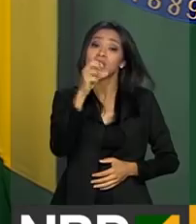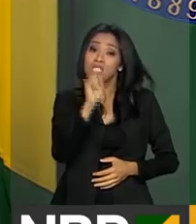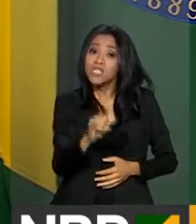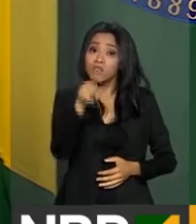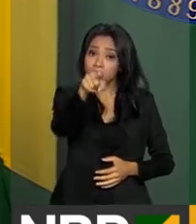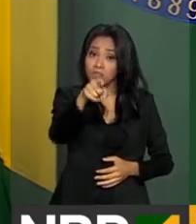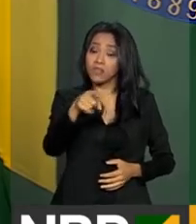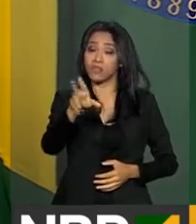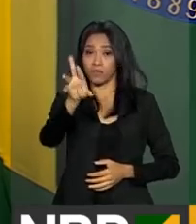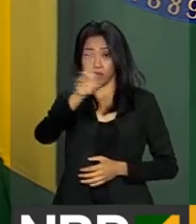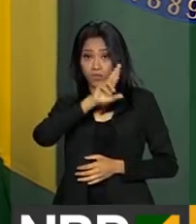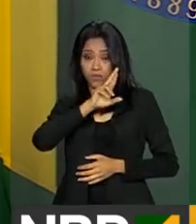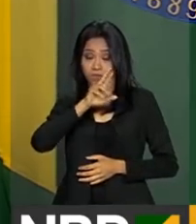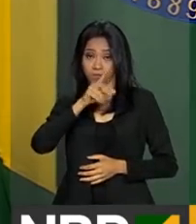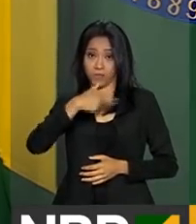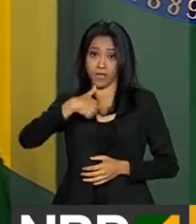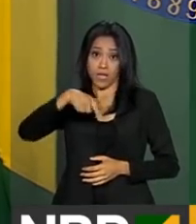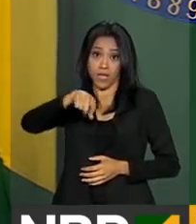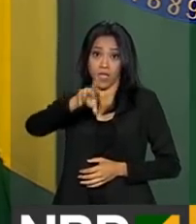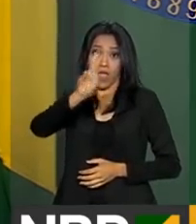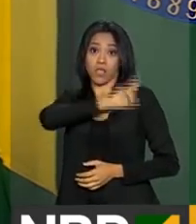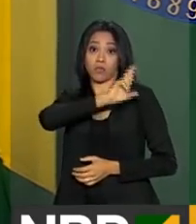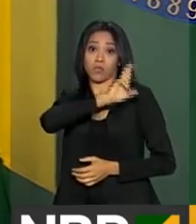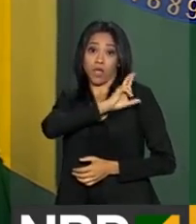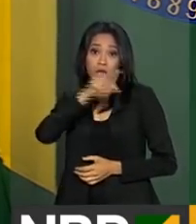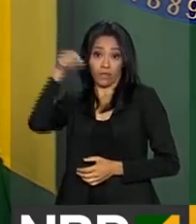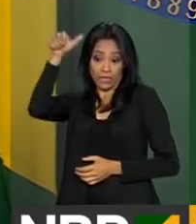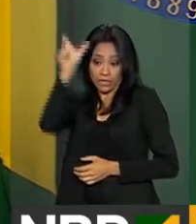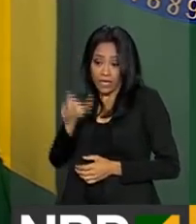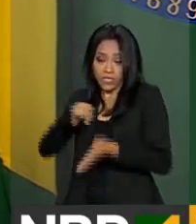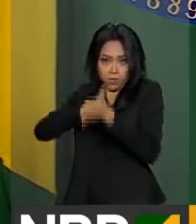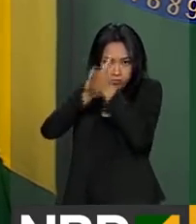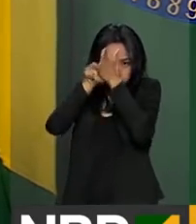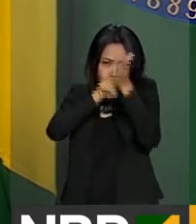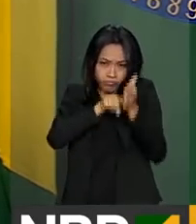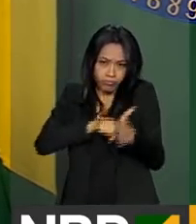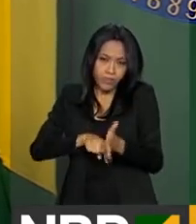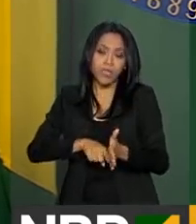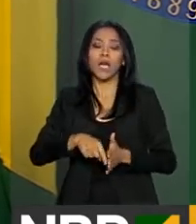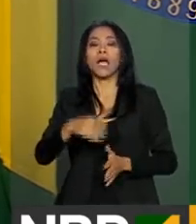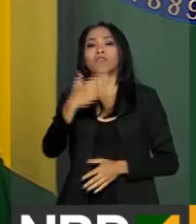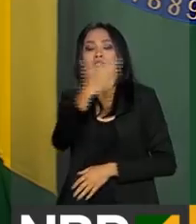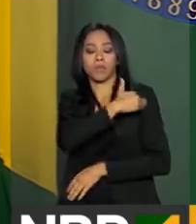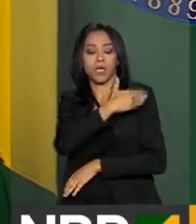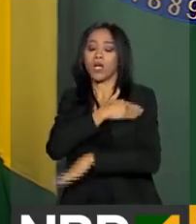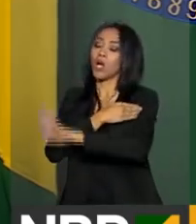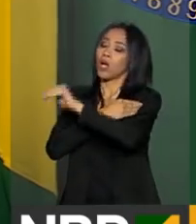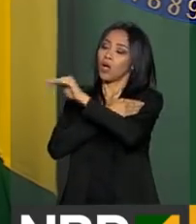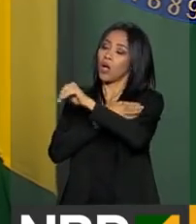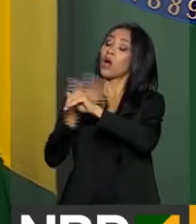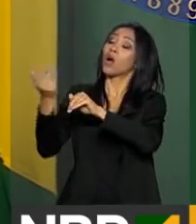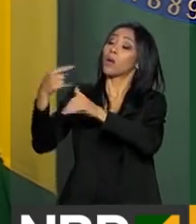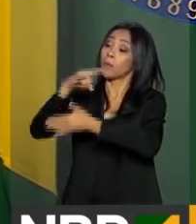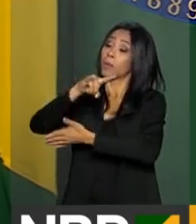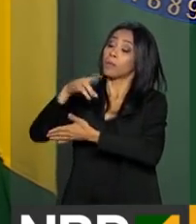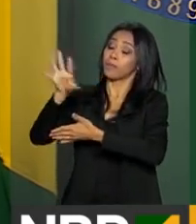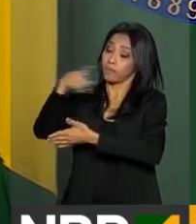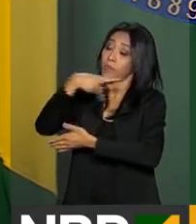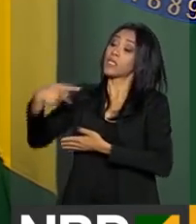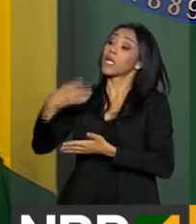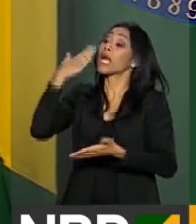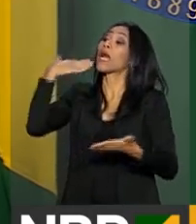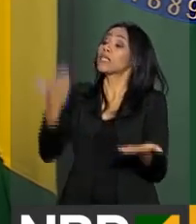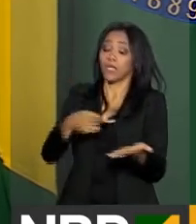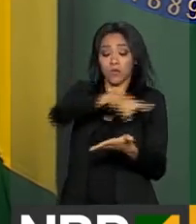titulares dessa investigação vocês viram aqui o presidente ficar apresente os documentos aí